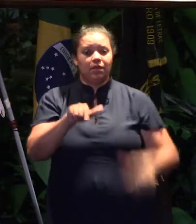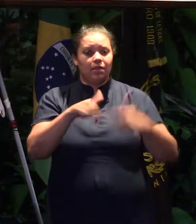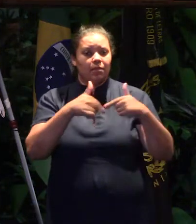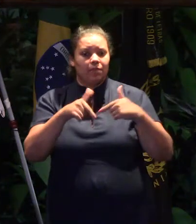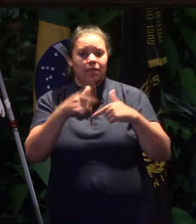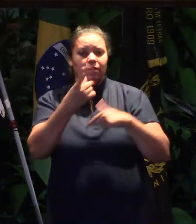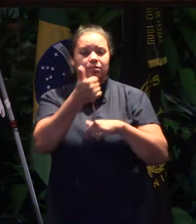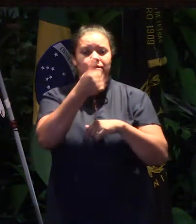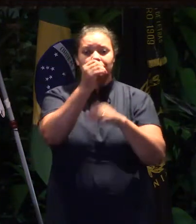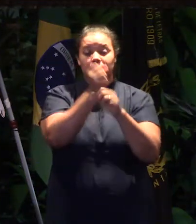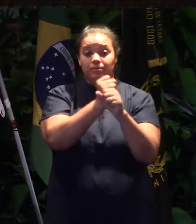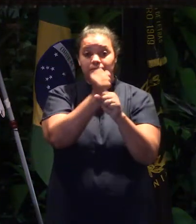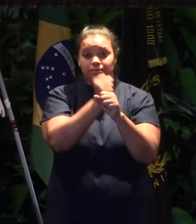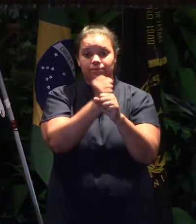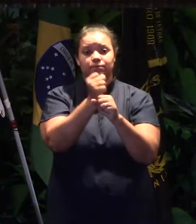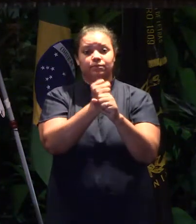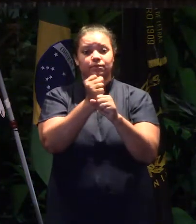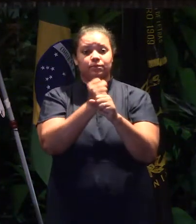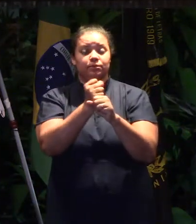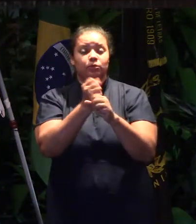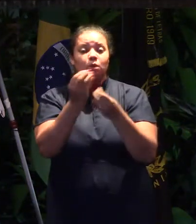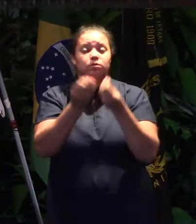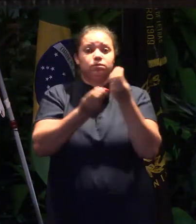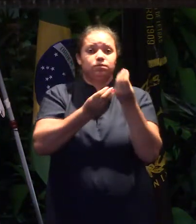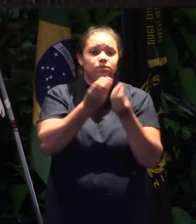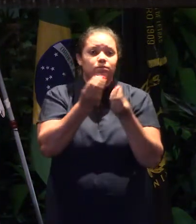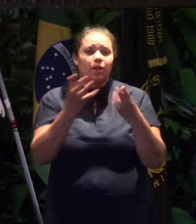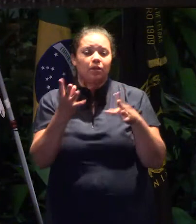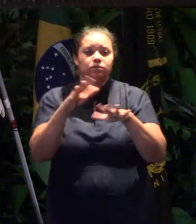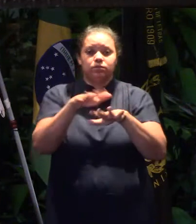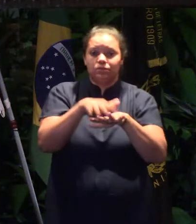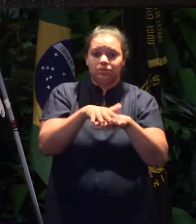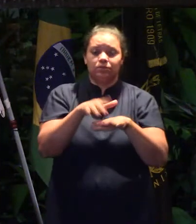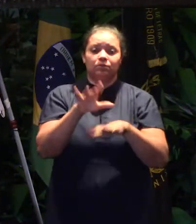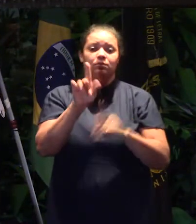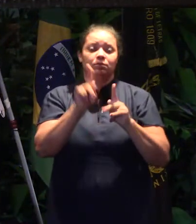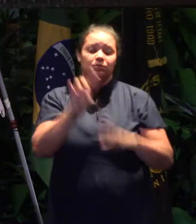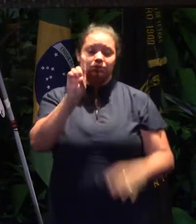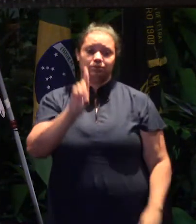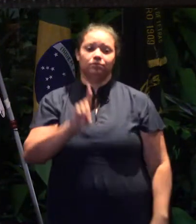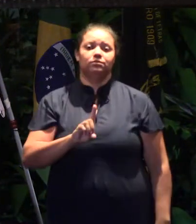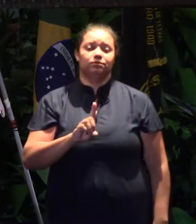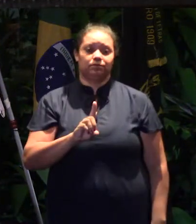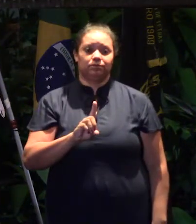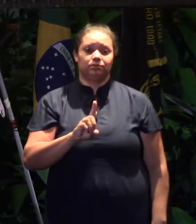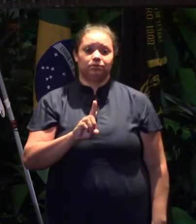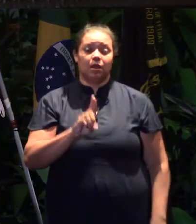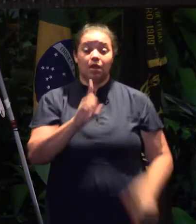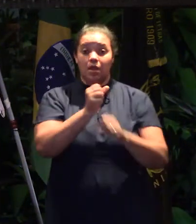10 anos na coordenação de políticas públicas para o segmento. Em